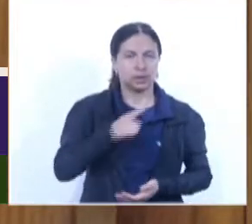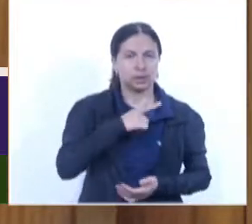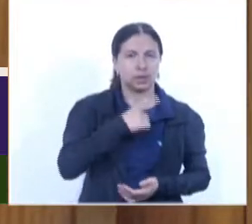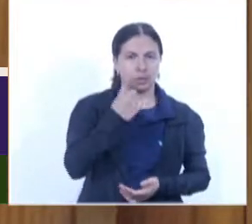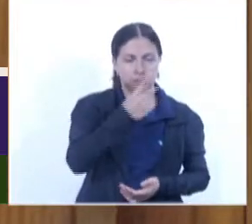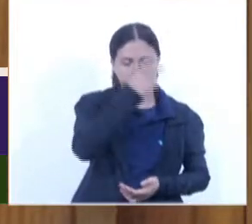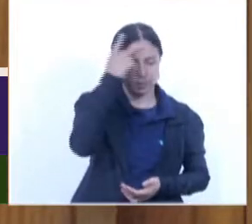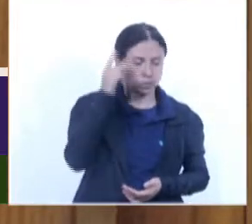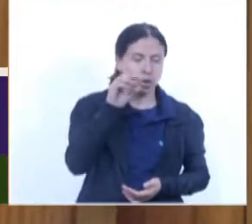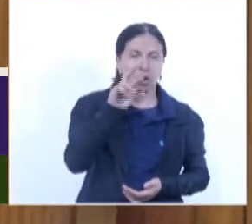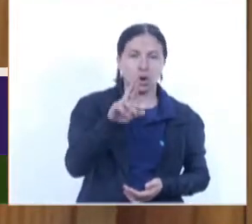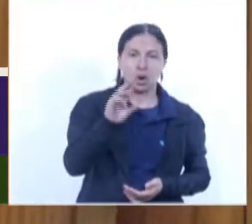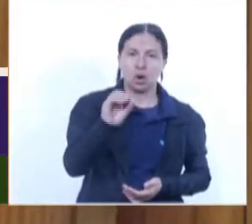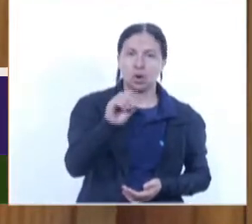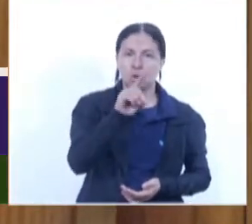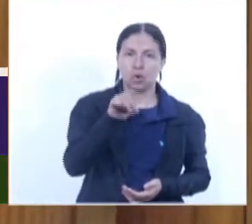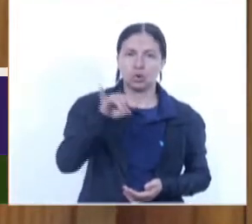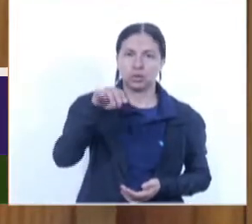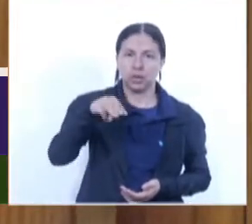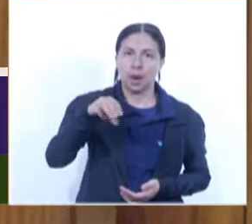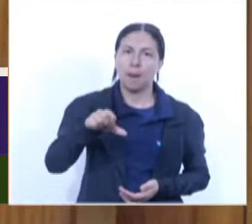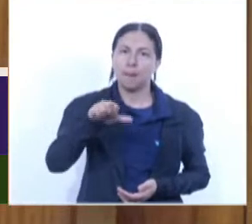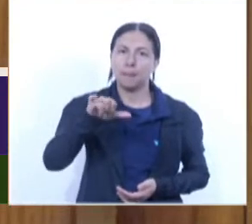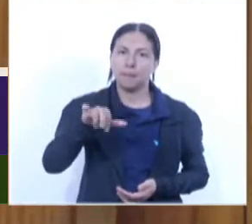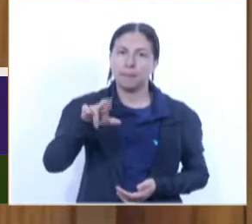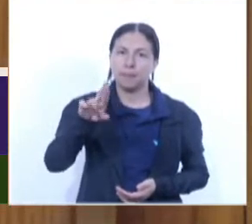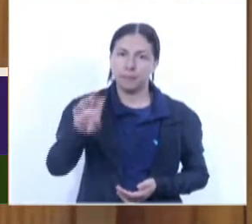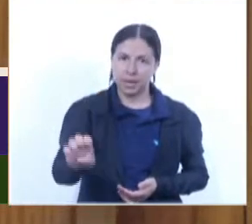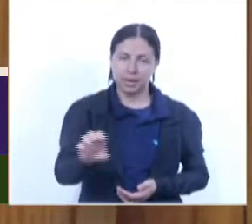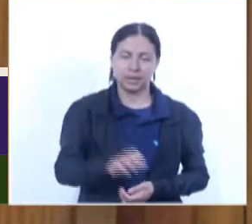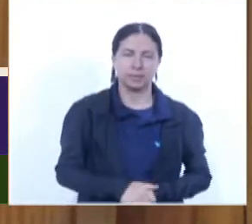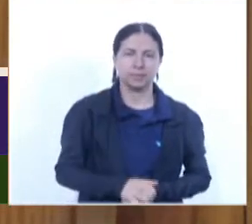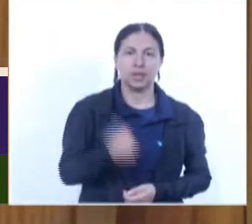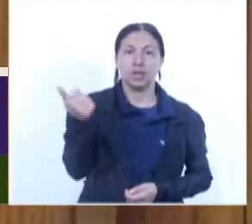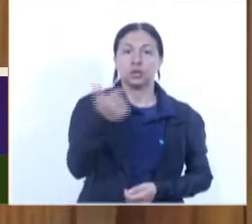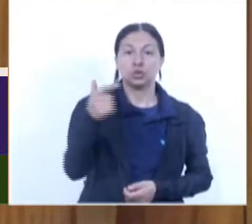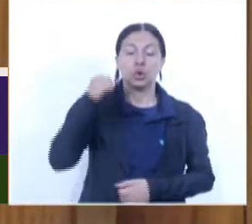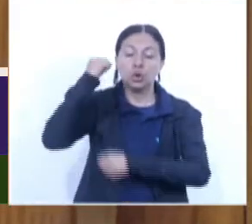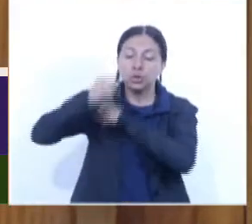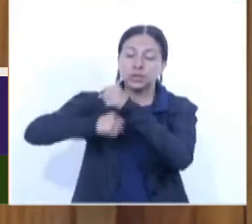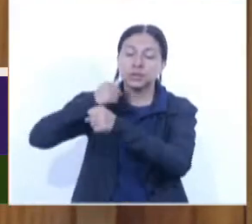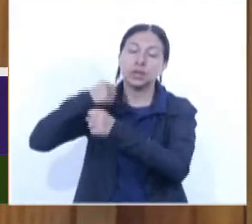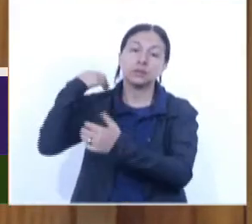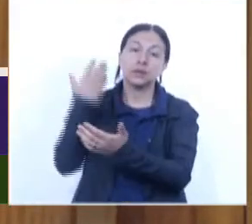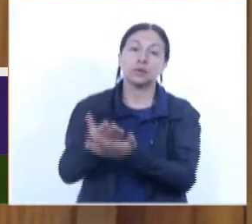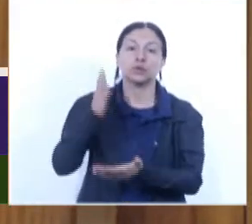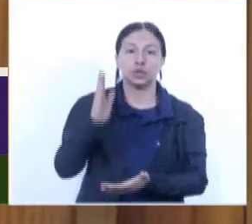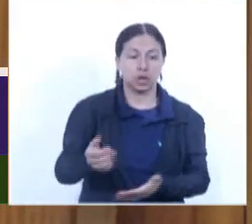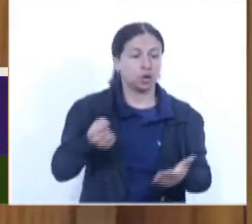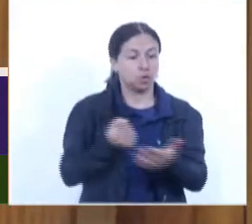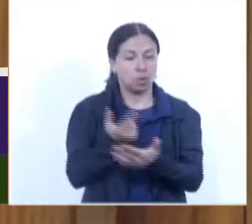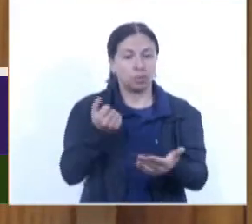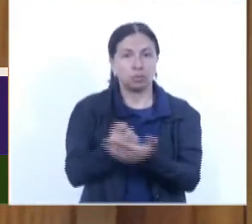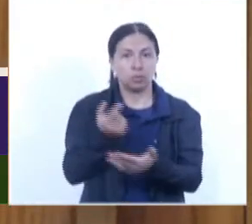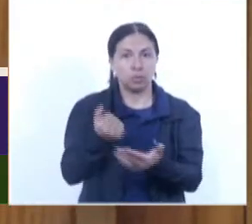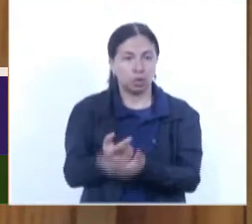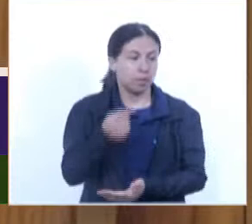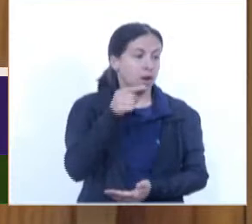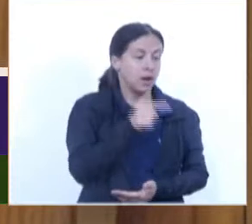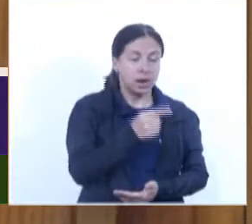que ela tenha mais de 12 anos ela compra o propão ela faz a solicitação